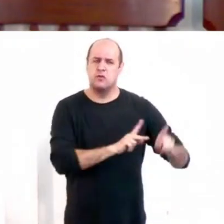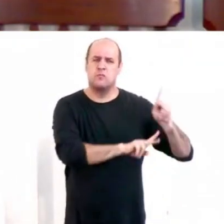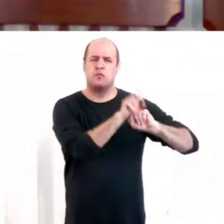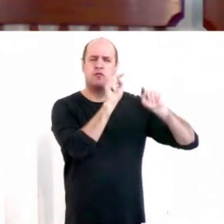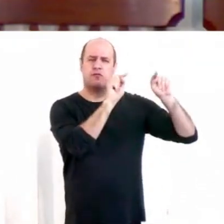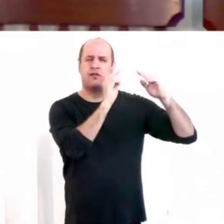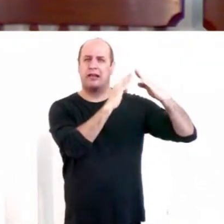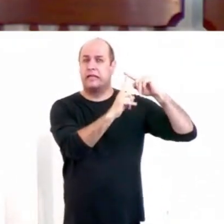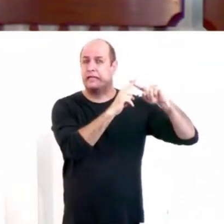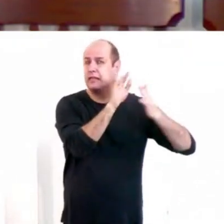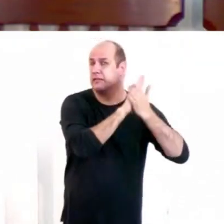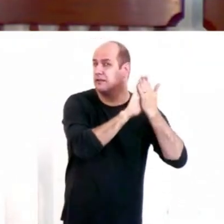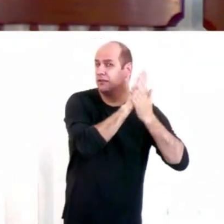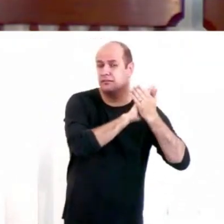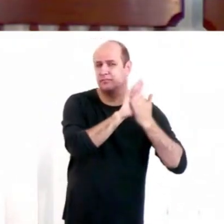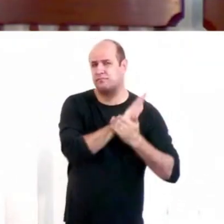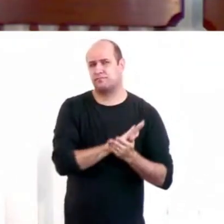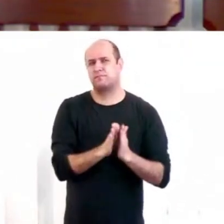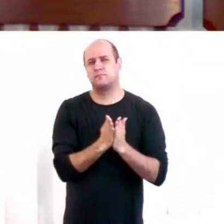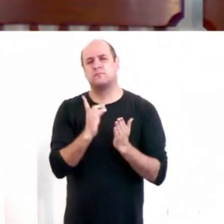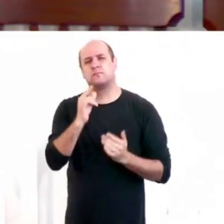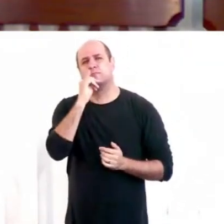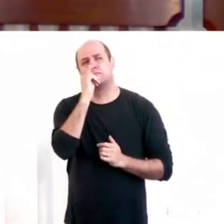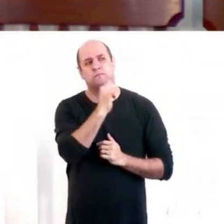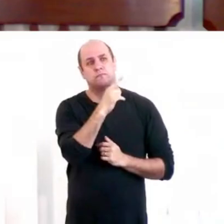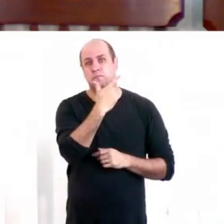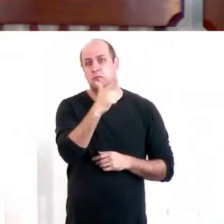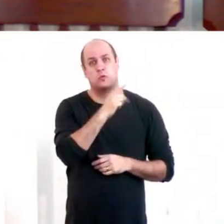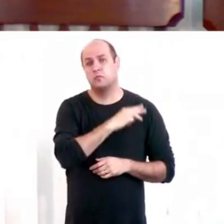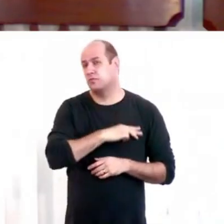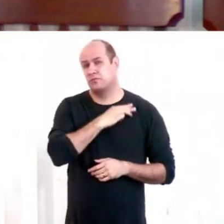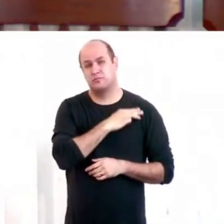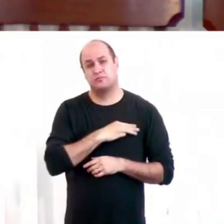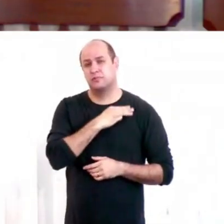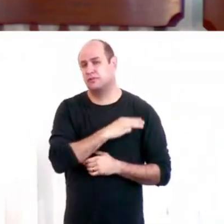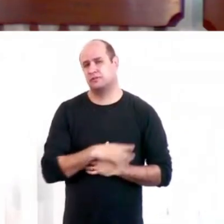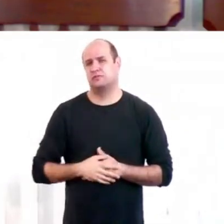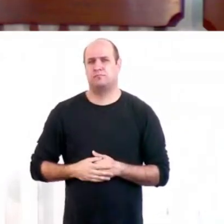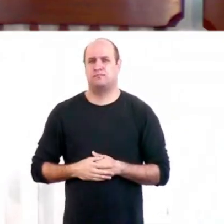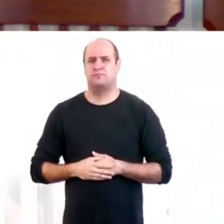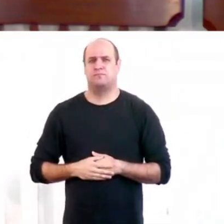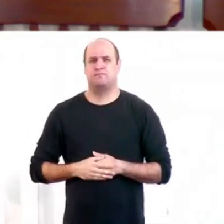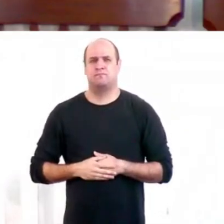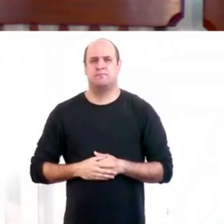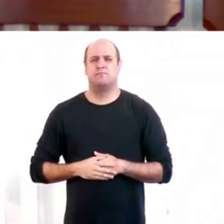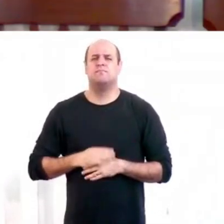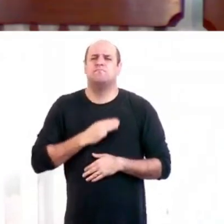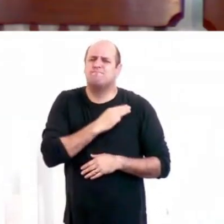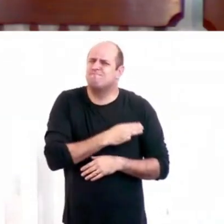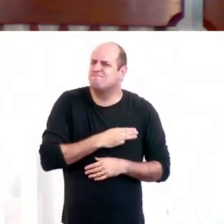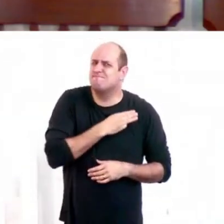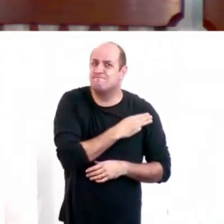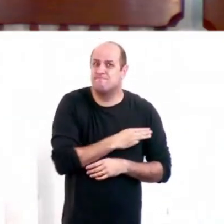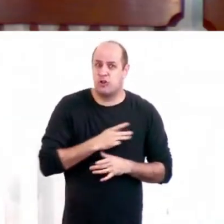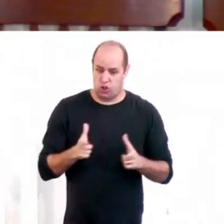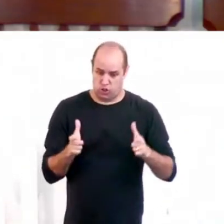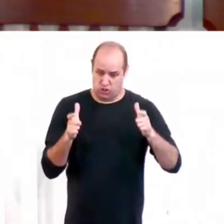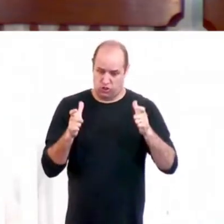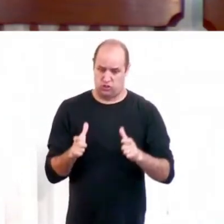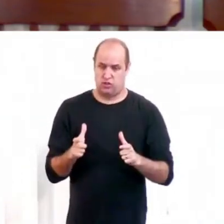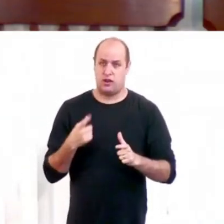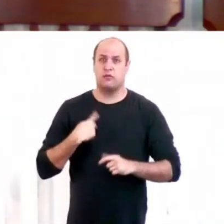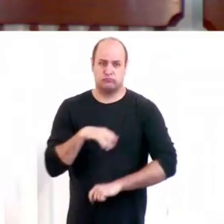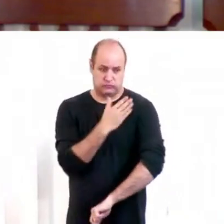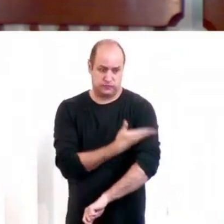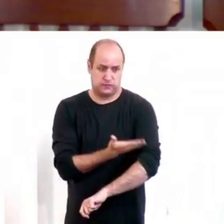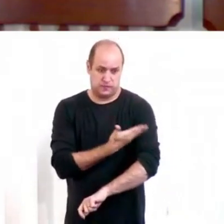igreja, a palavra do Senhor, e não tem missionário ali. E os missionários locais, a gente treina